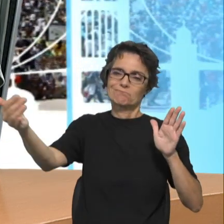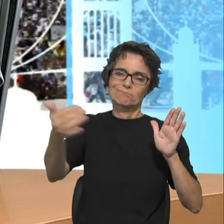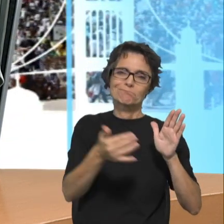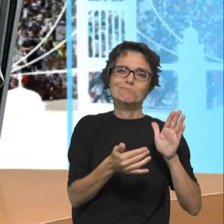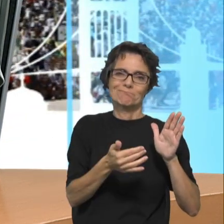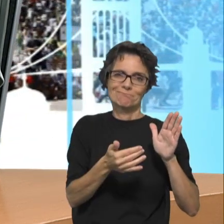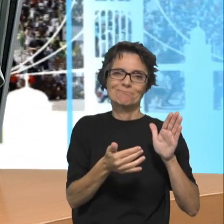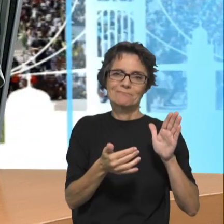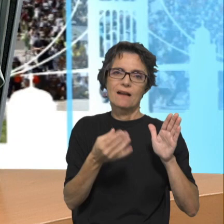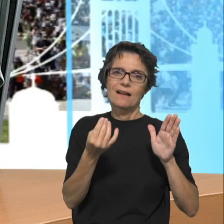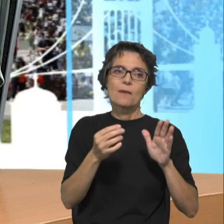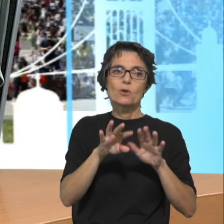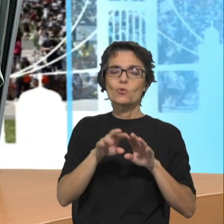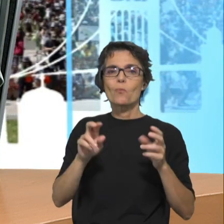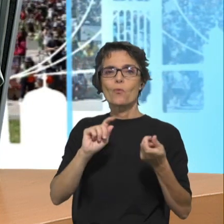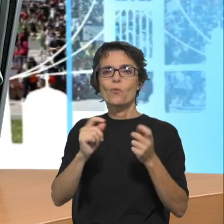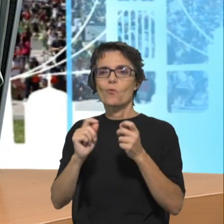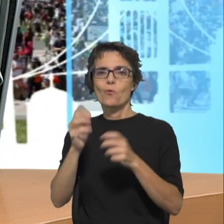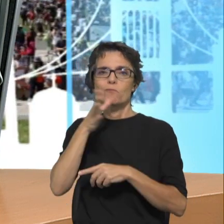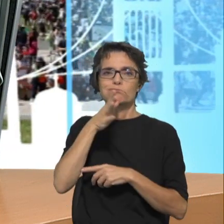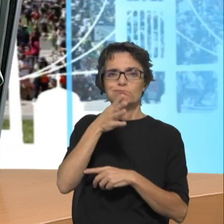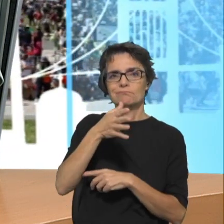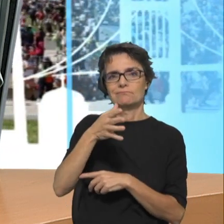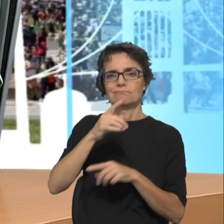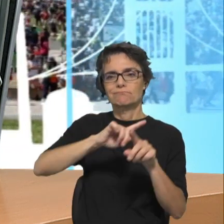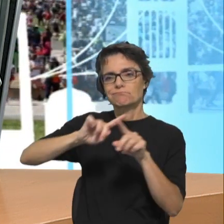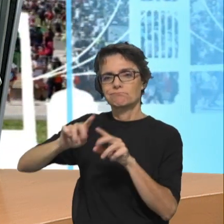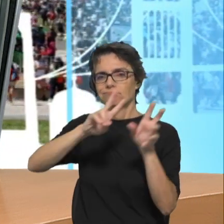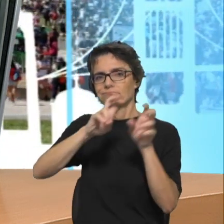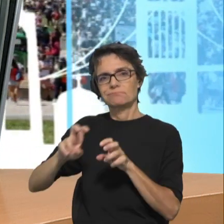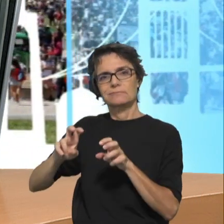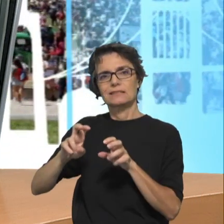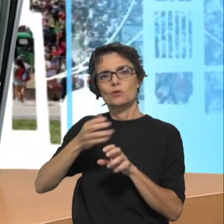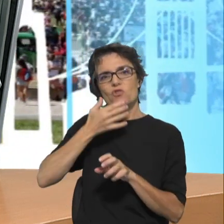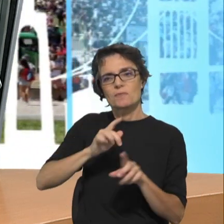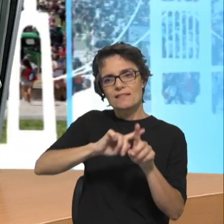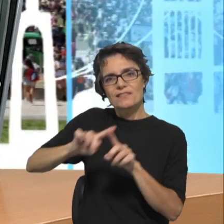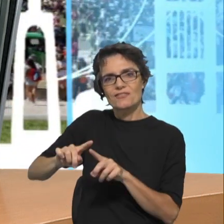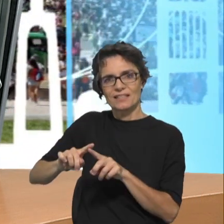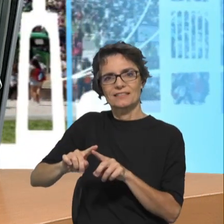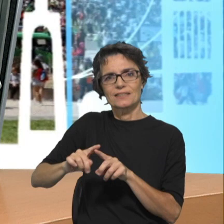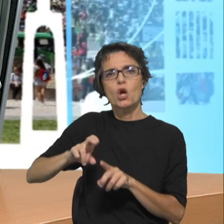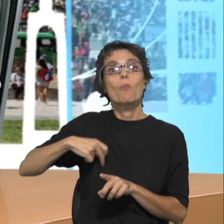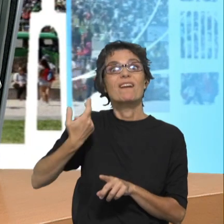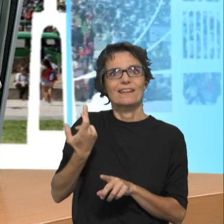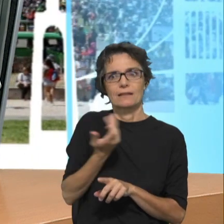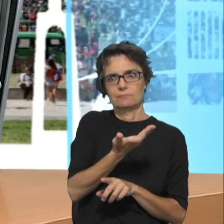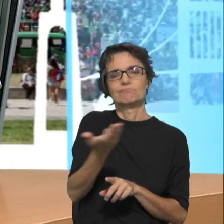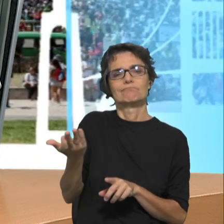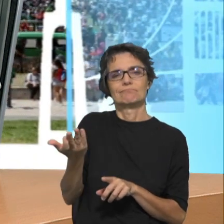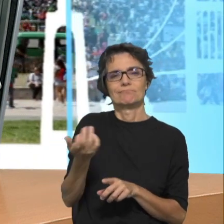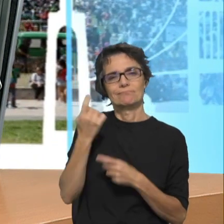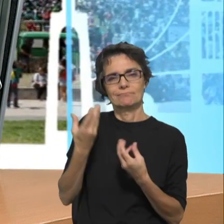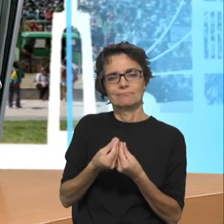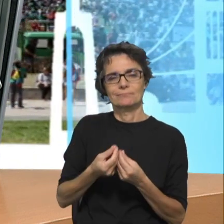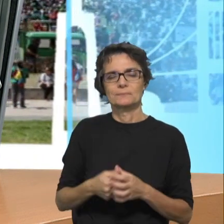Os painéis são muito diversificados e eu creio que vamos aprender todos muito com a experiência e com a reflexão de todos. E